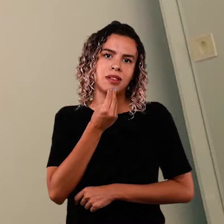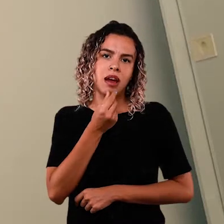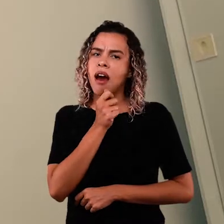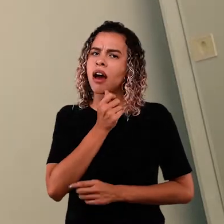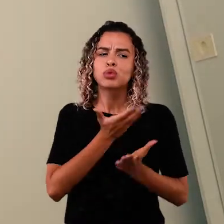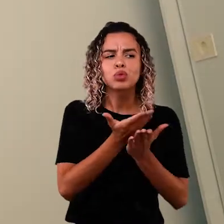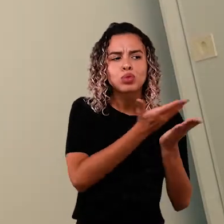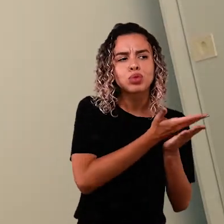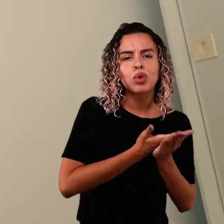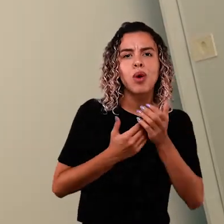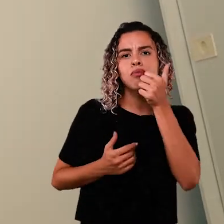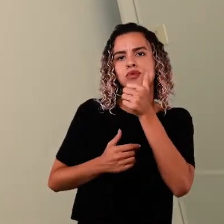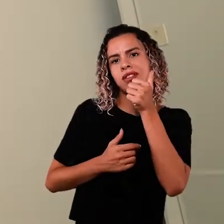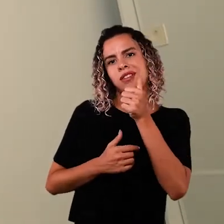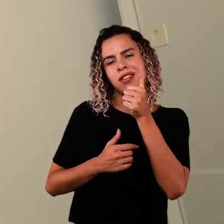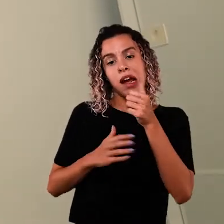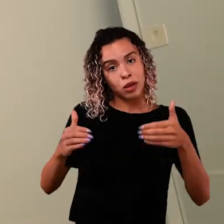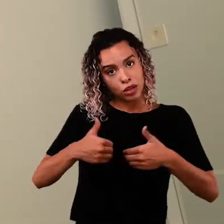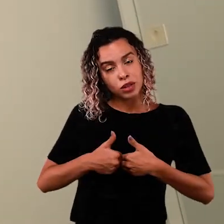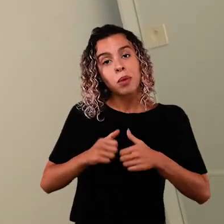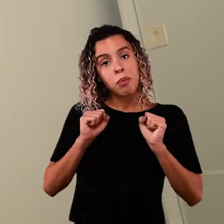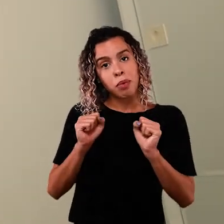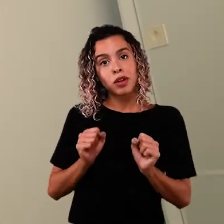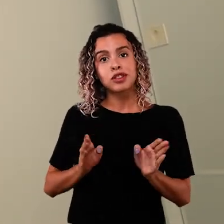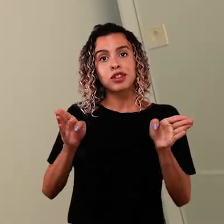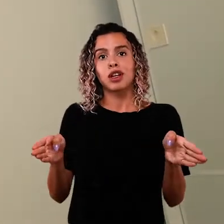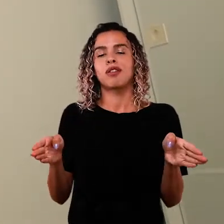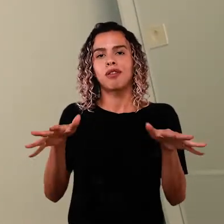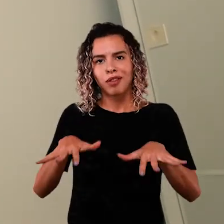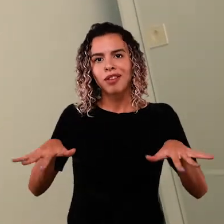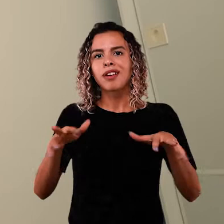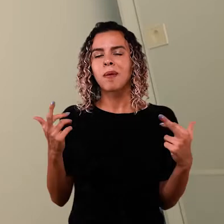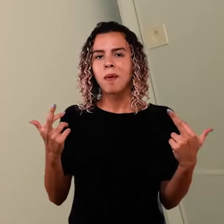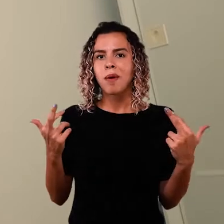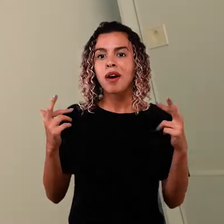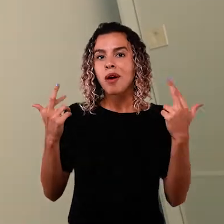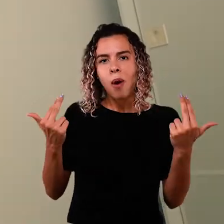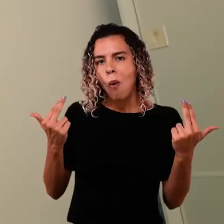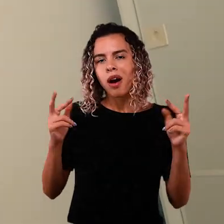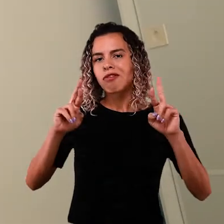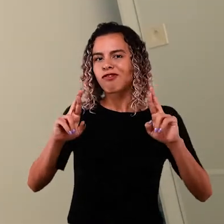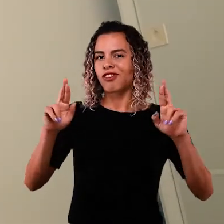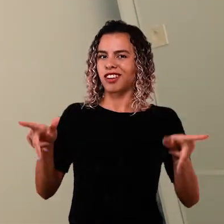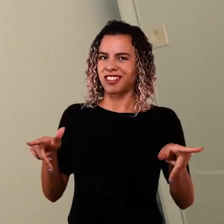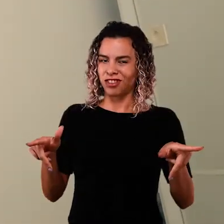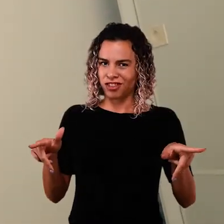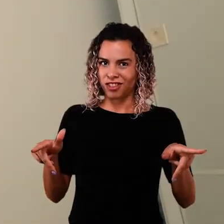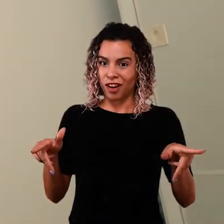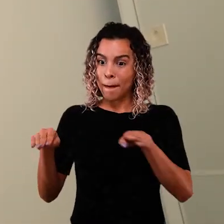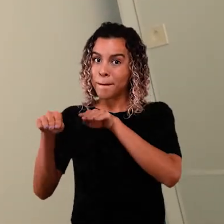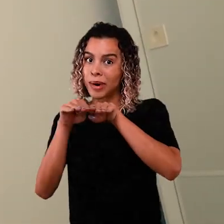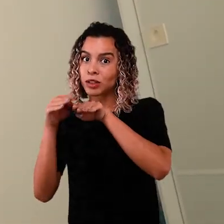foi estudando que o autismo ele também poderia acontecer em mulheres de uma maneira diferente, não